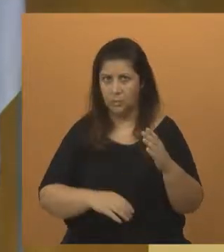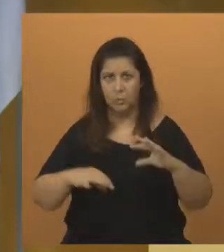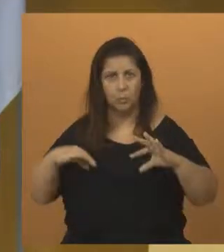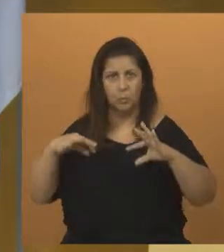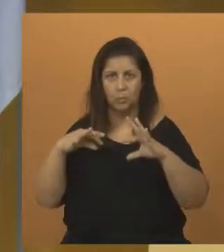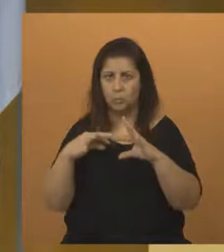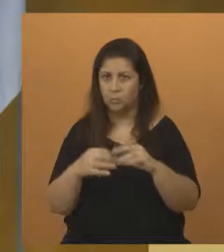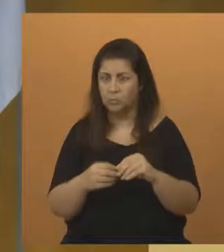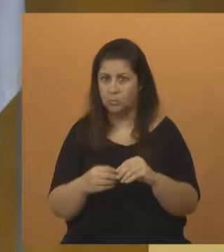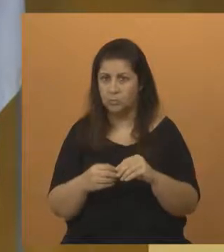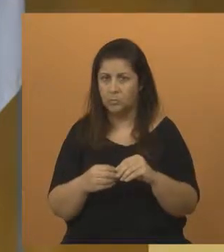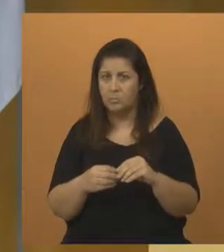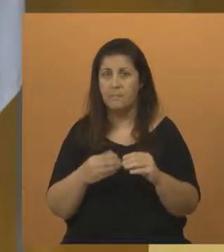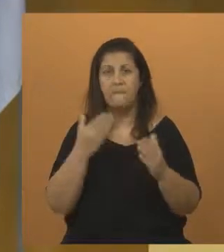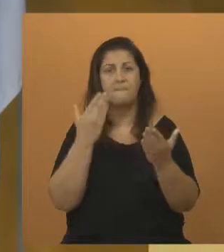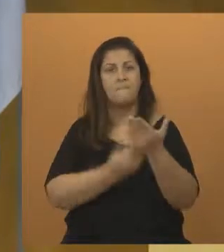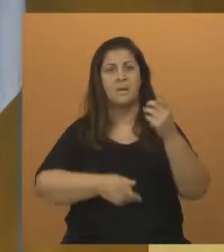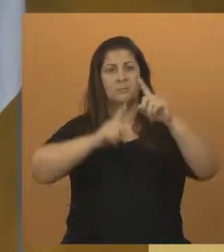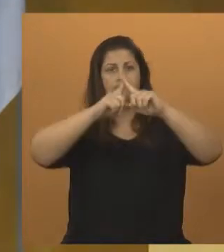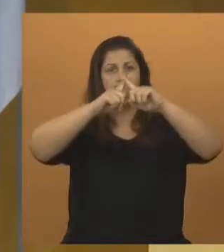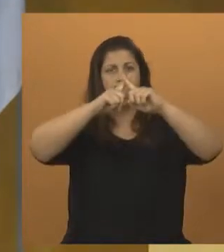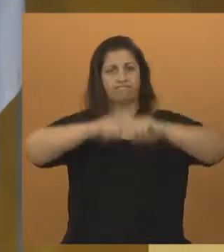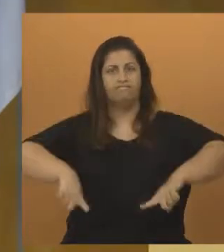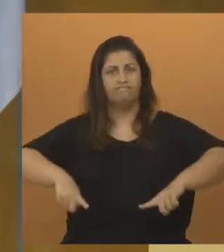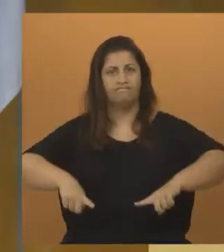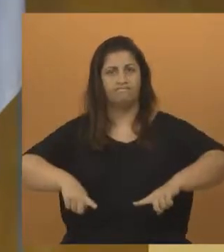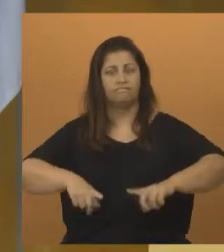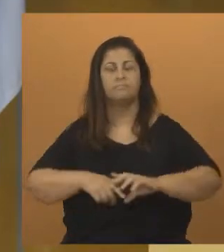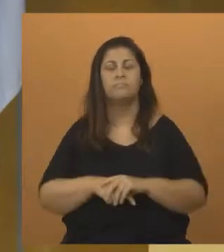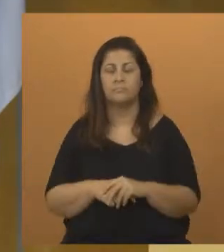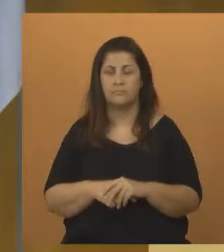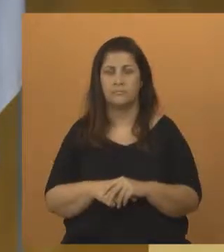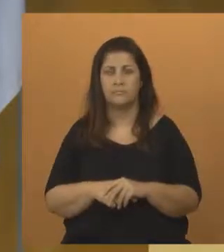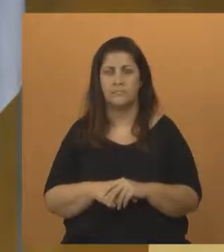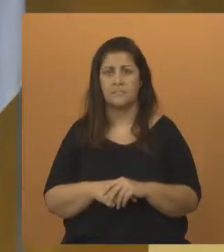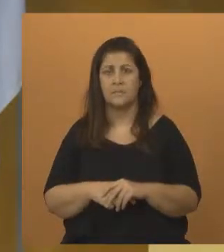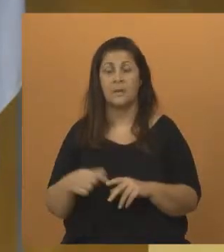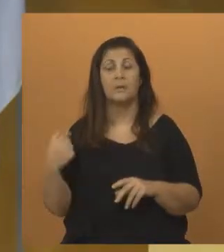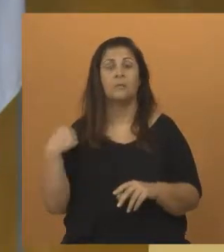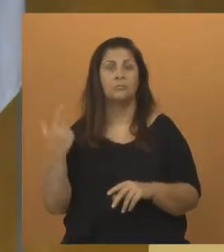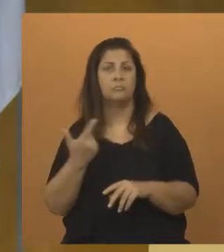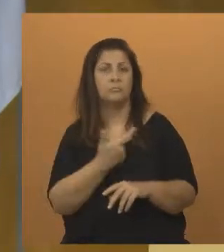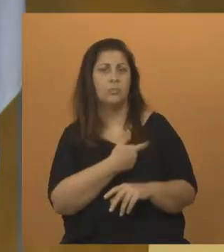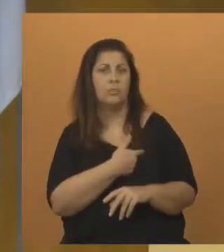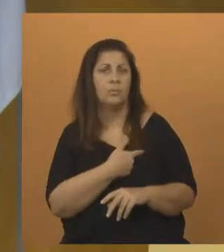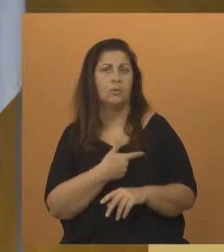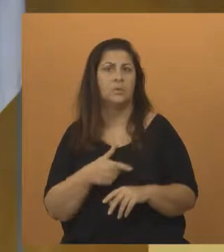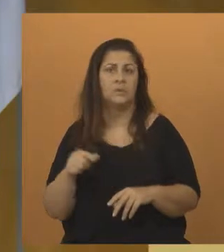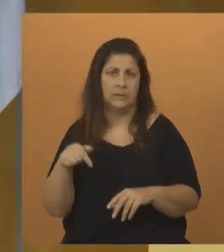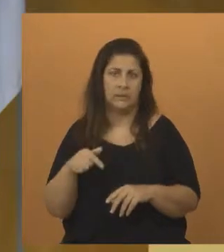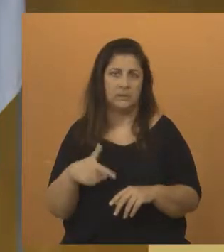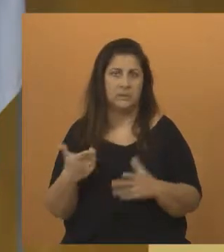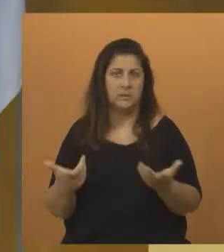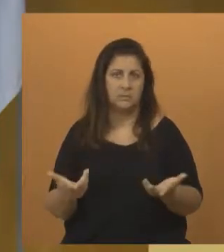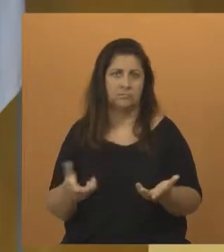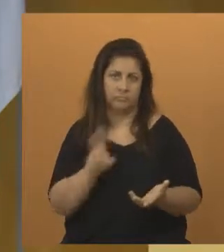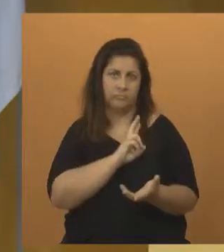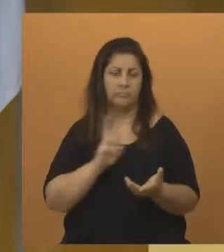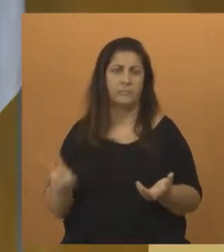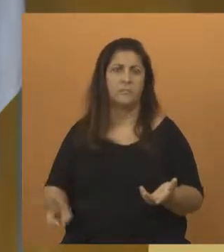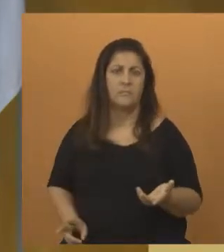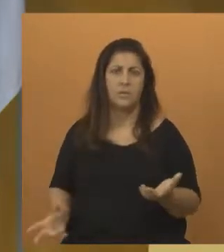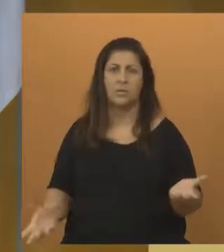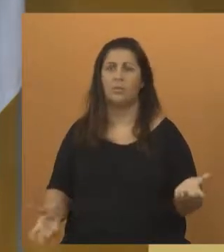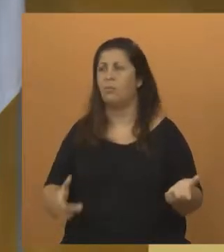dada, ela é cancelada. Então, assim, parte de nós aqui, nós como poder legislativo, tenho certeza que